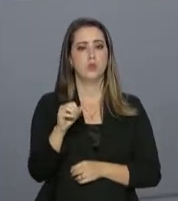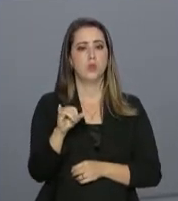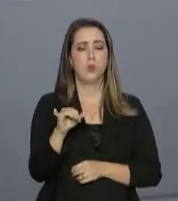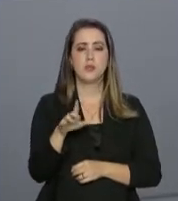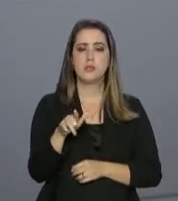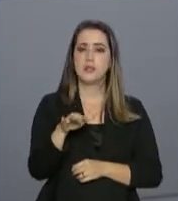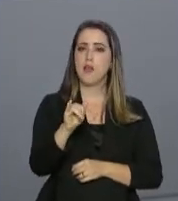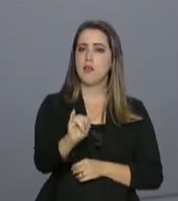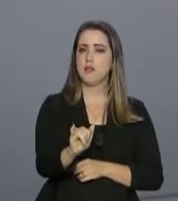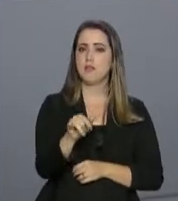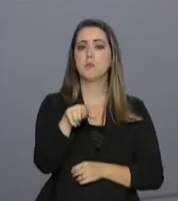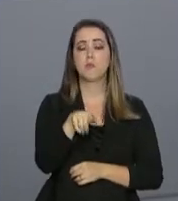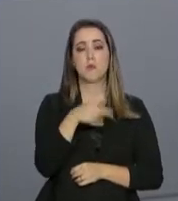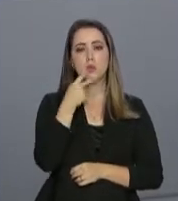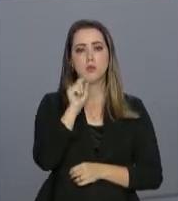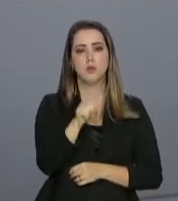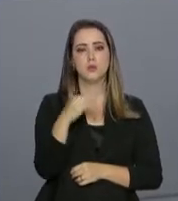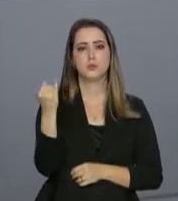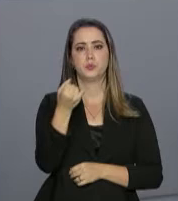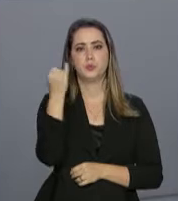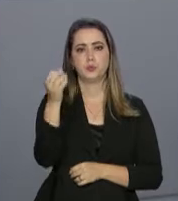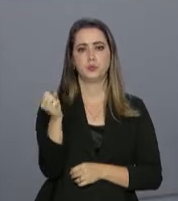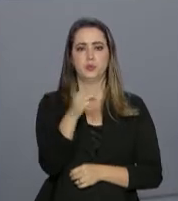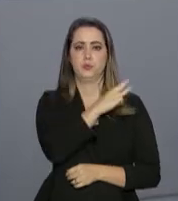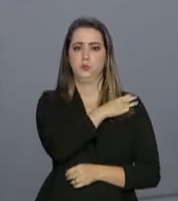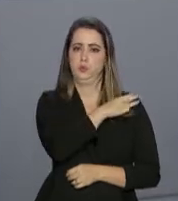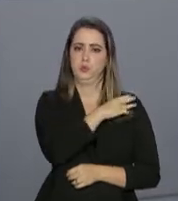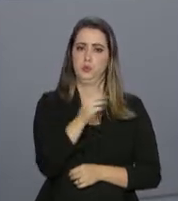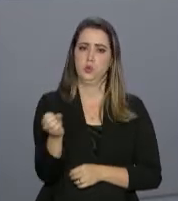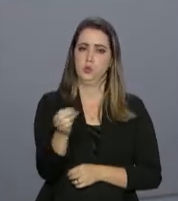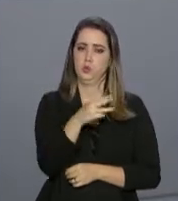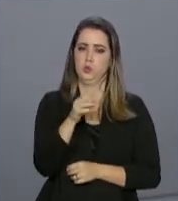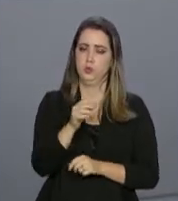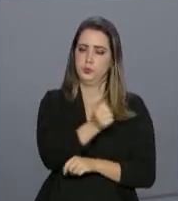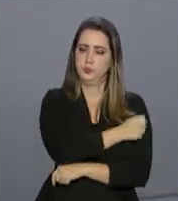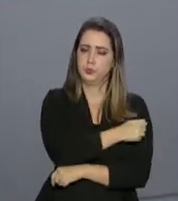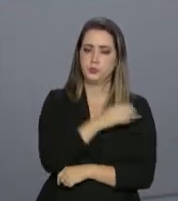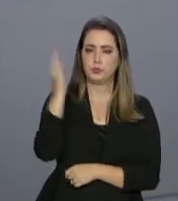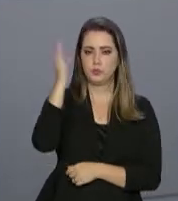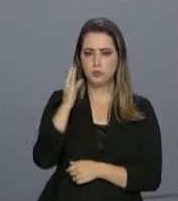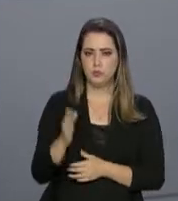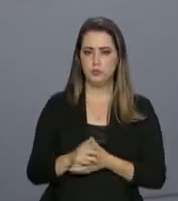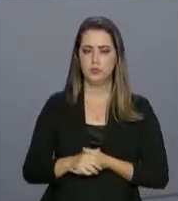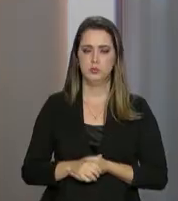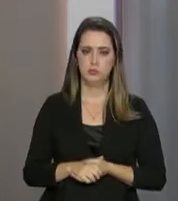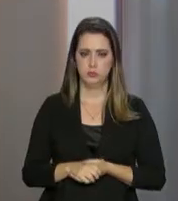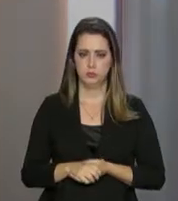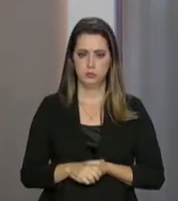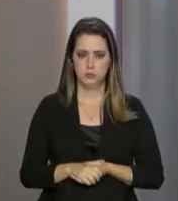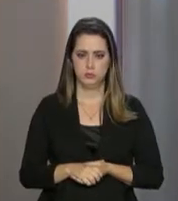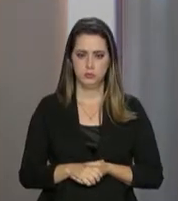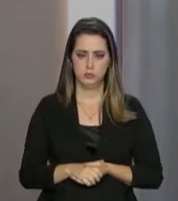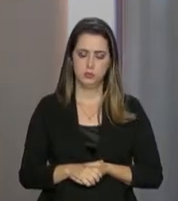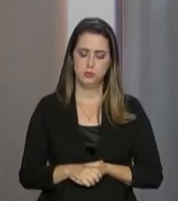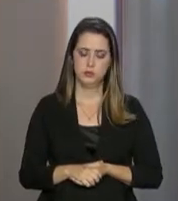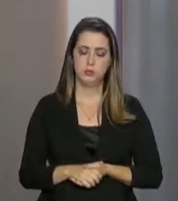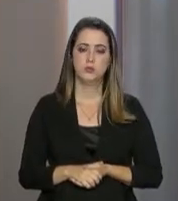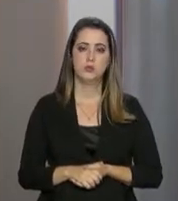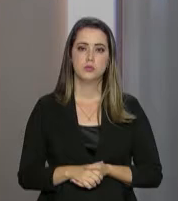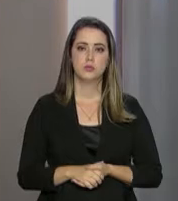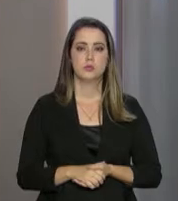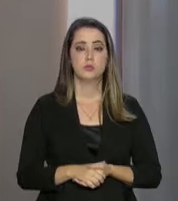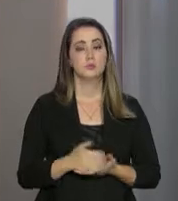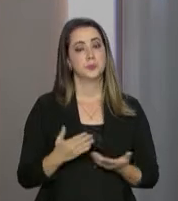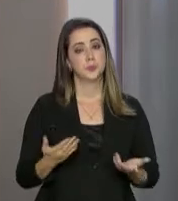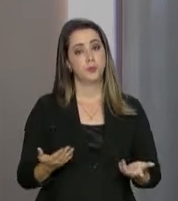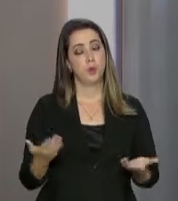cl soares da silva falou sobre a importância dessa reforma para os estudantes brasileiros hoje como a gente